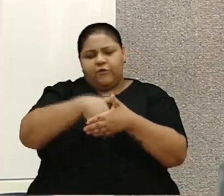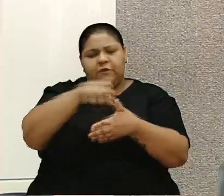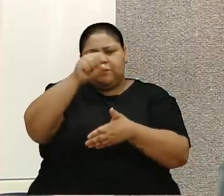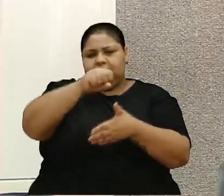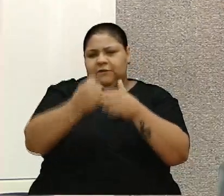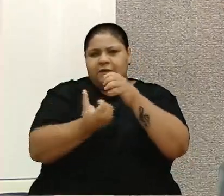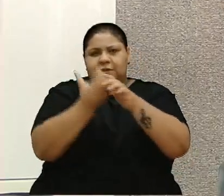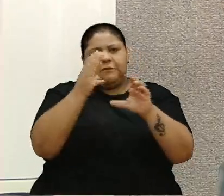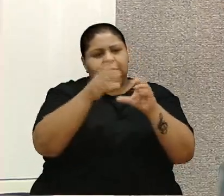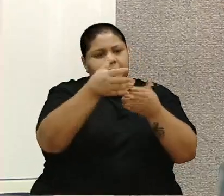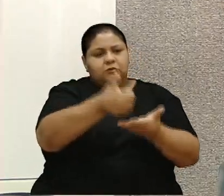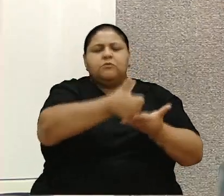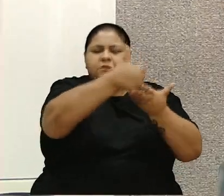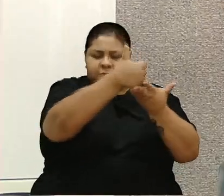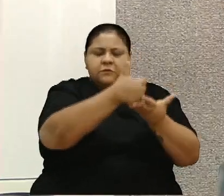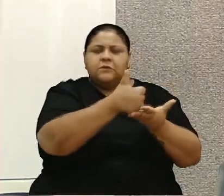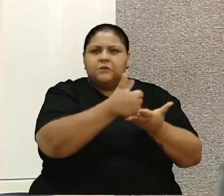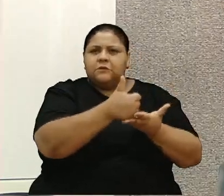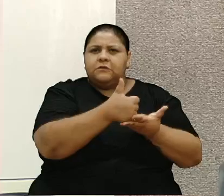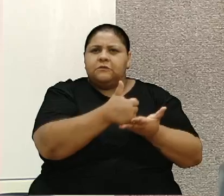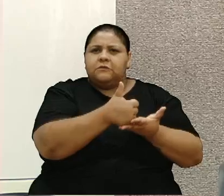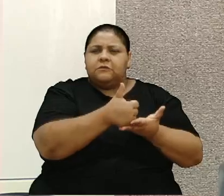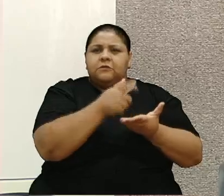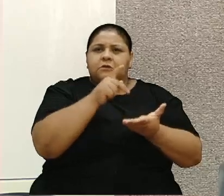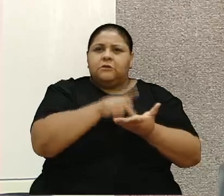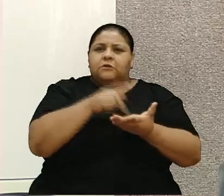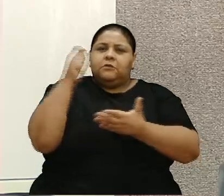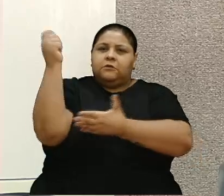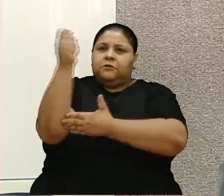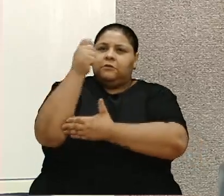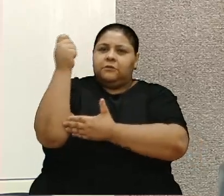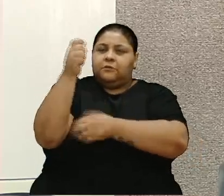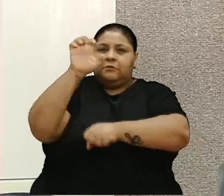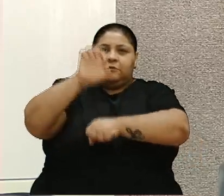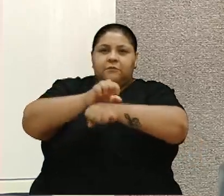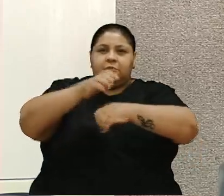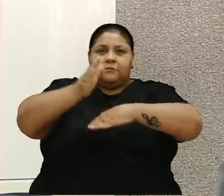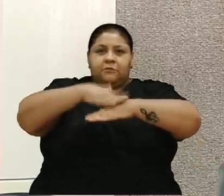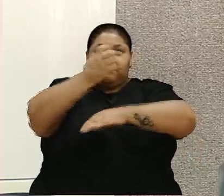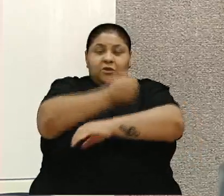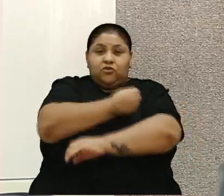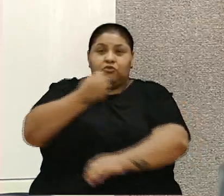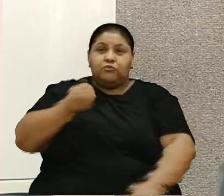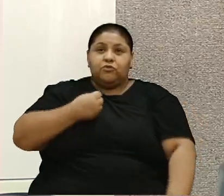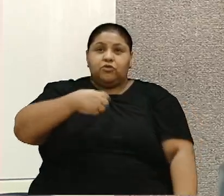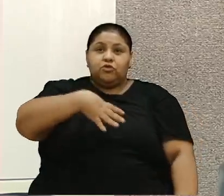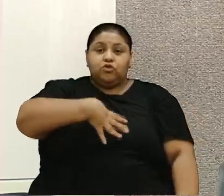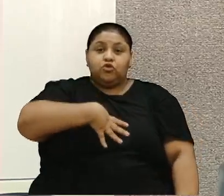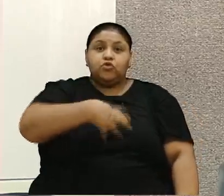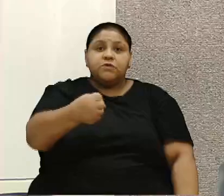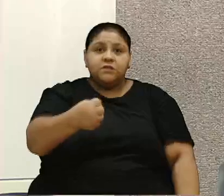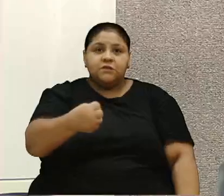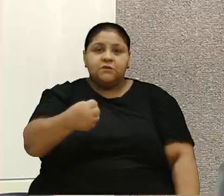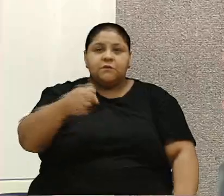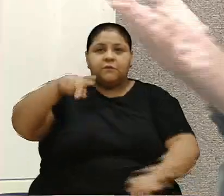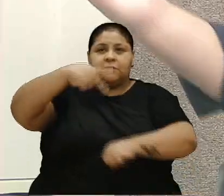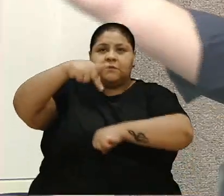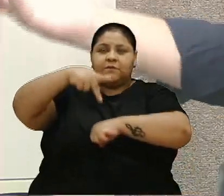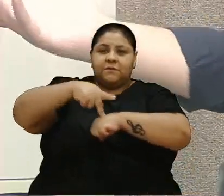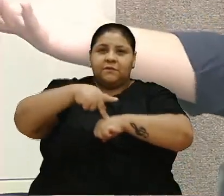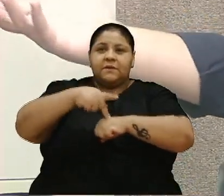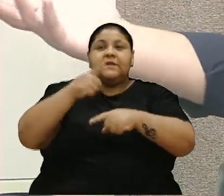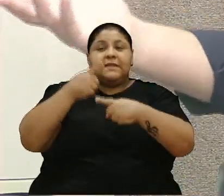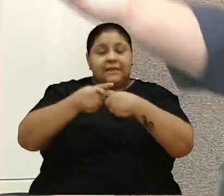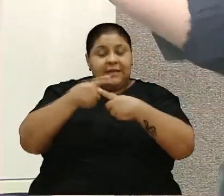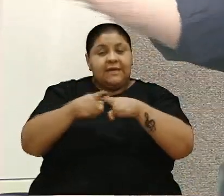dessa frente parlamentar. E, de fato, o Rio Grande do Sul é o estado com o maior número de suicídios do nosso país. Nós somos sucedidos por Santa Catarina,